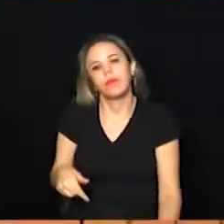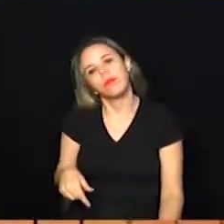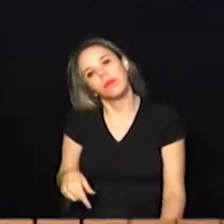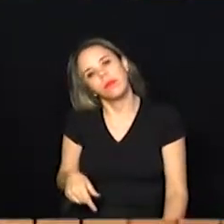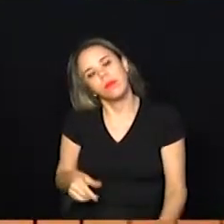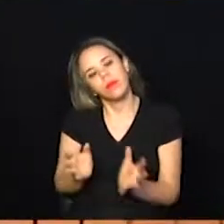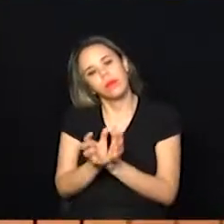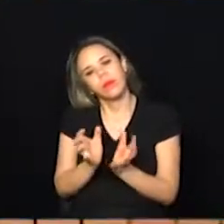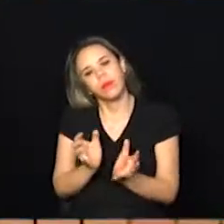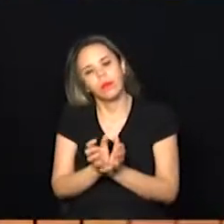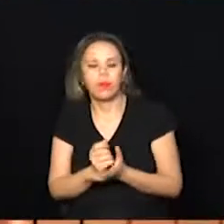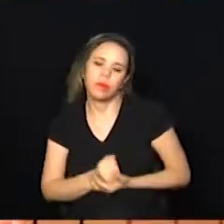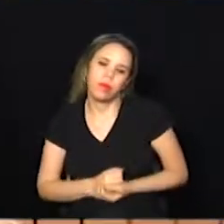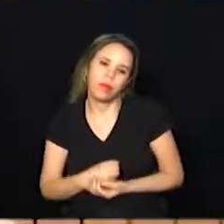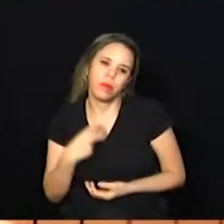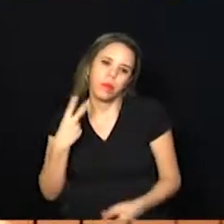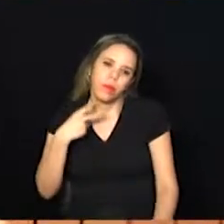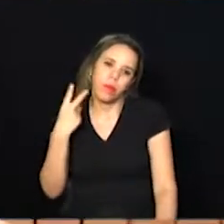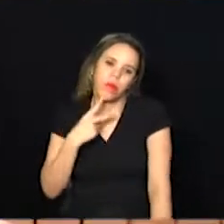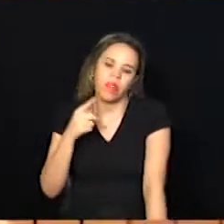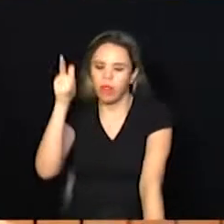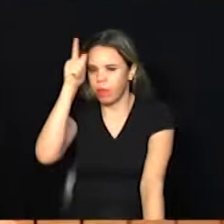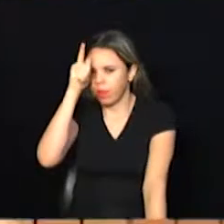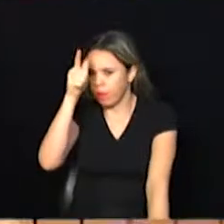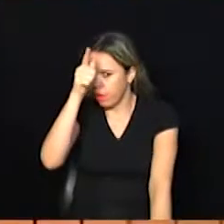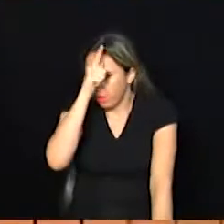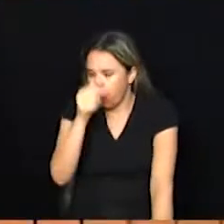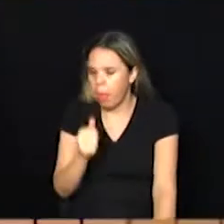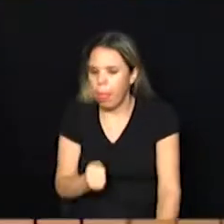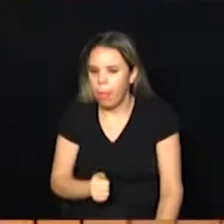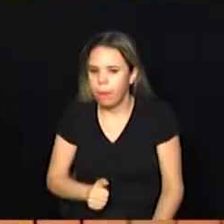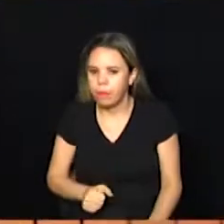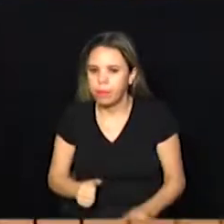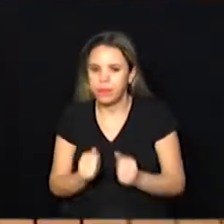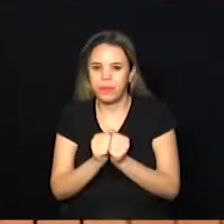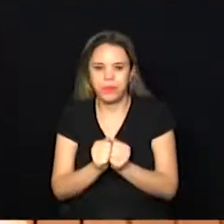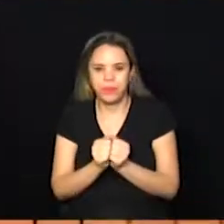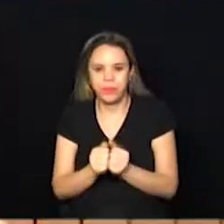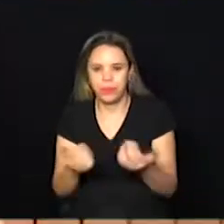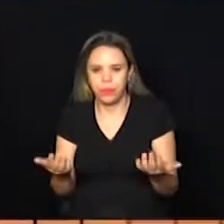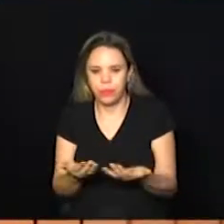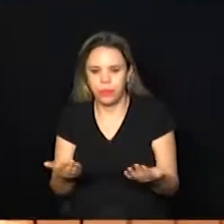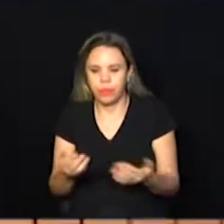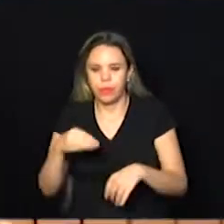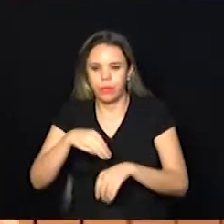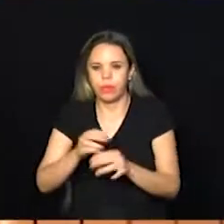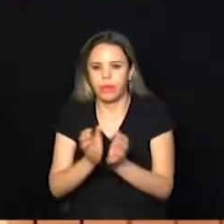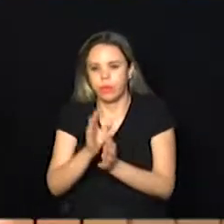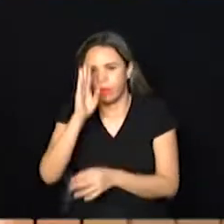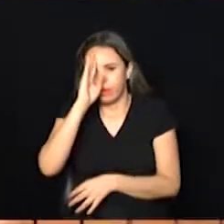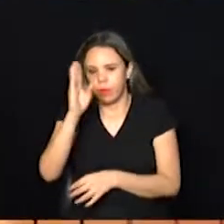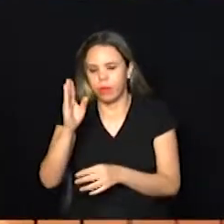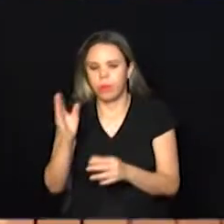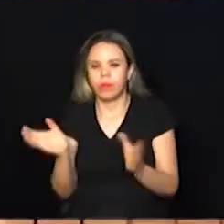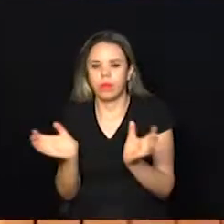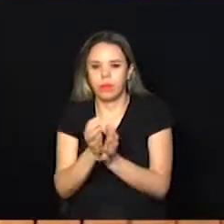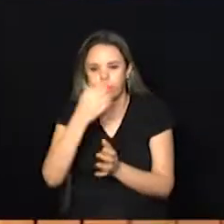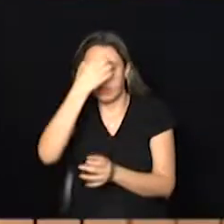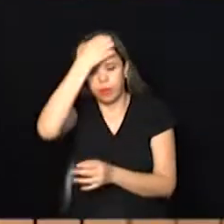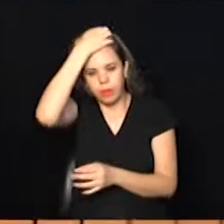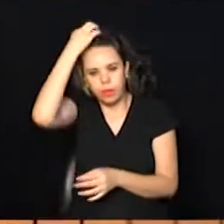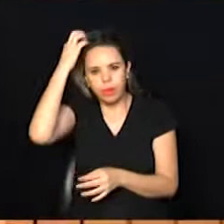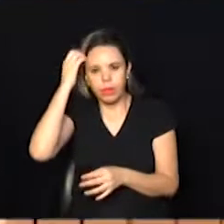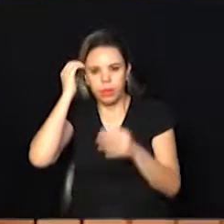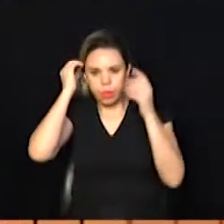da comissão, e o vereador Gustavo Peta, que também está aqui conosco, que também é membro titular da comissão. A